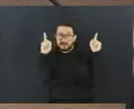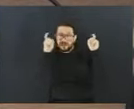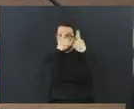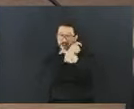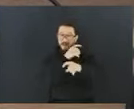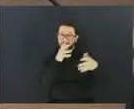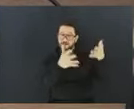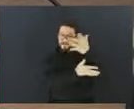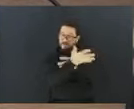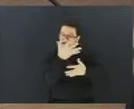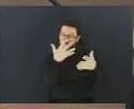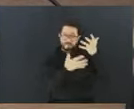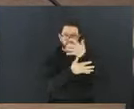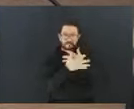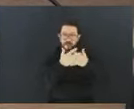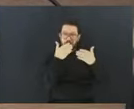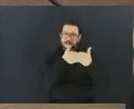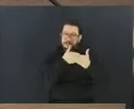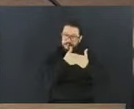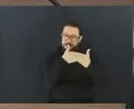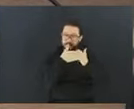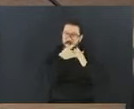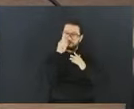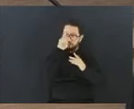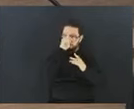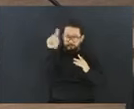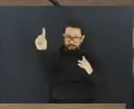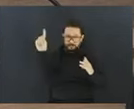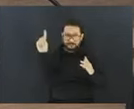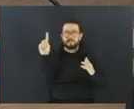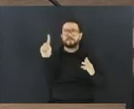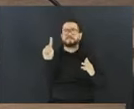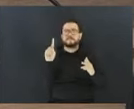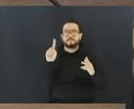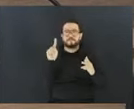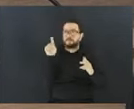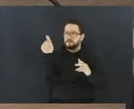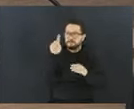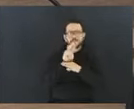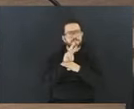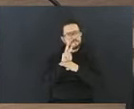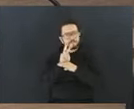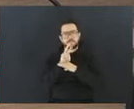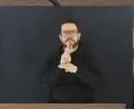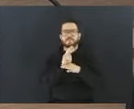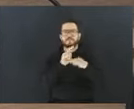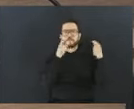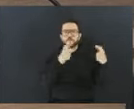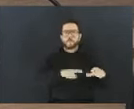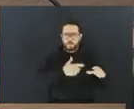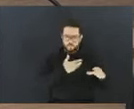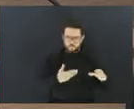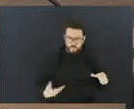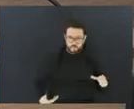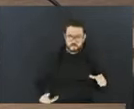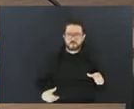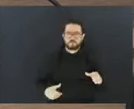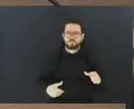Municipal, onde salvaguardaram o patrimônio público e fizeram com que tivéssemos a